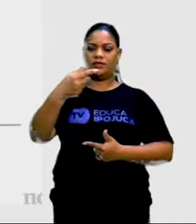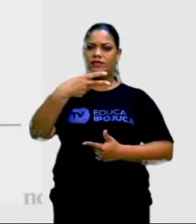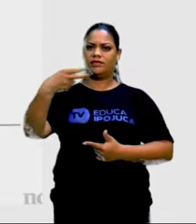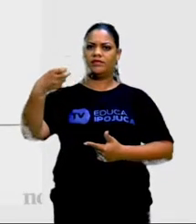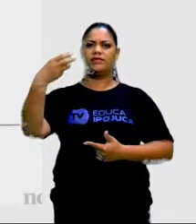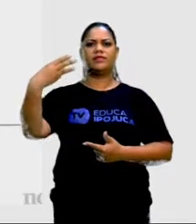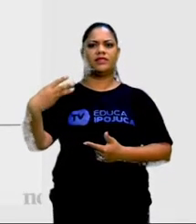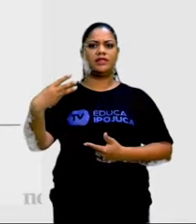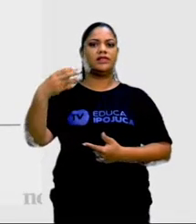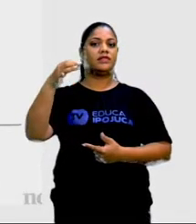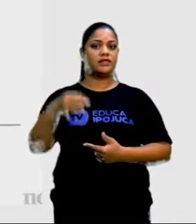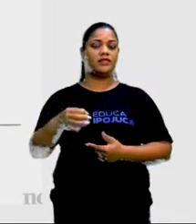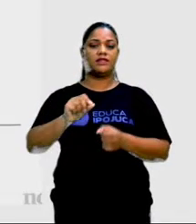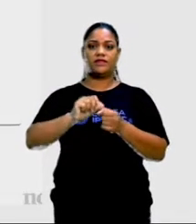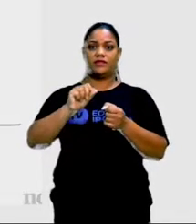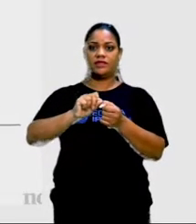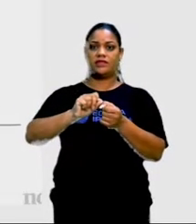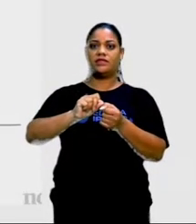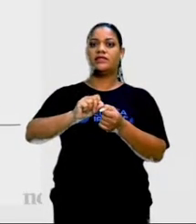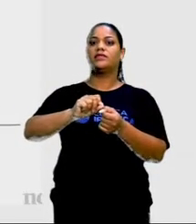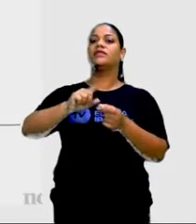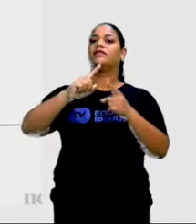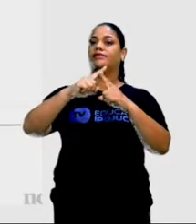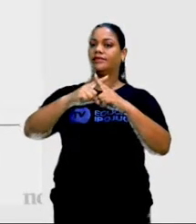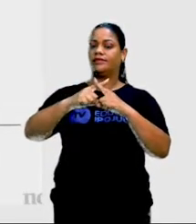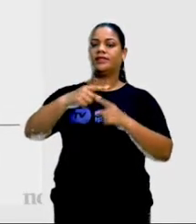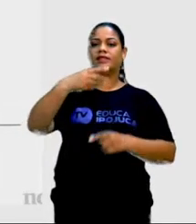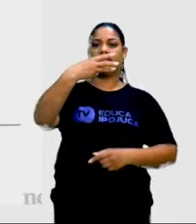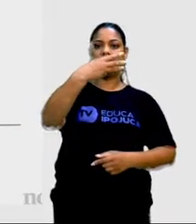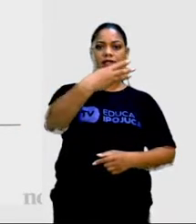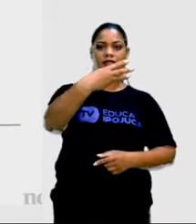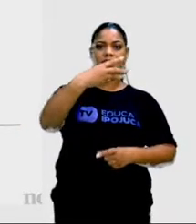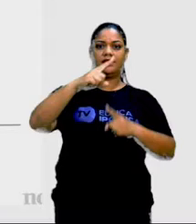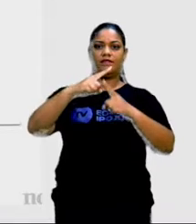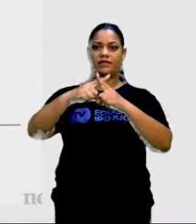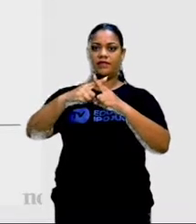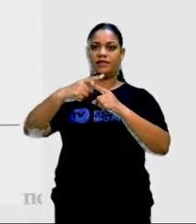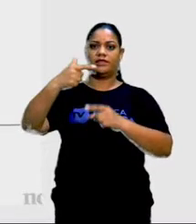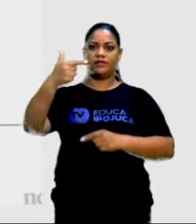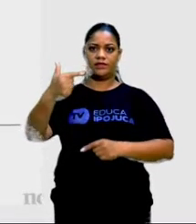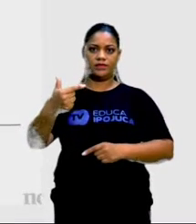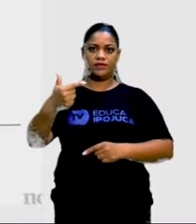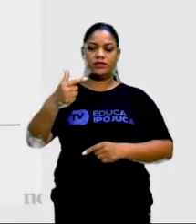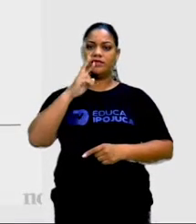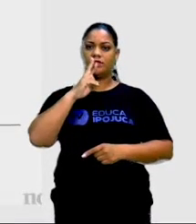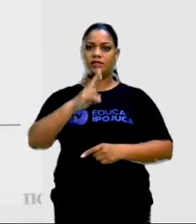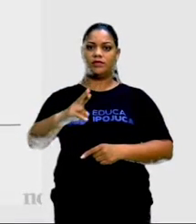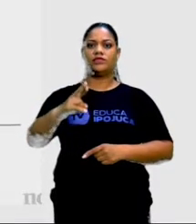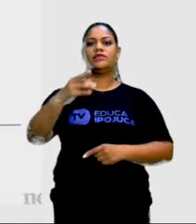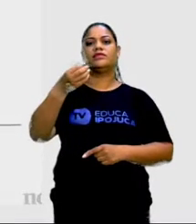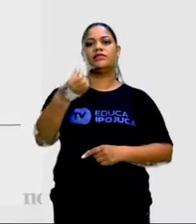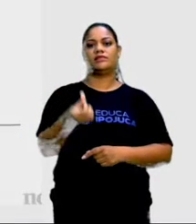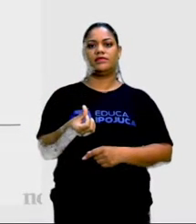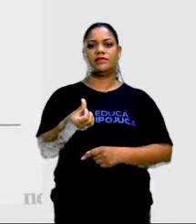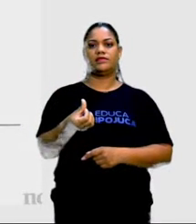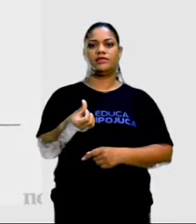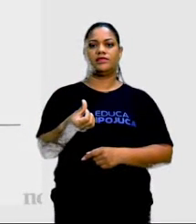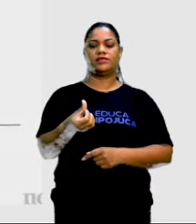Será que está certo? Aí eu vou fazer minha multiplicação. 3 vezes 2, 6. Coloquei aqui,